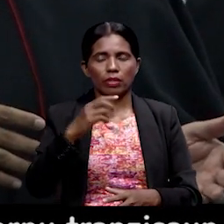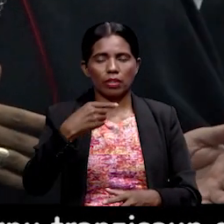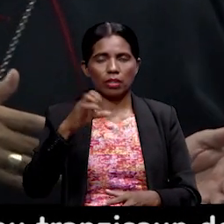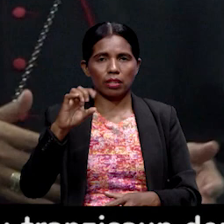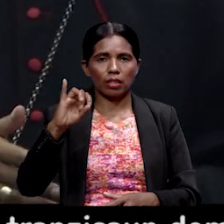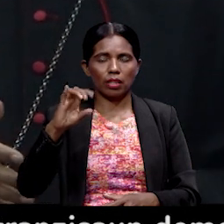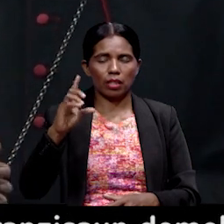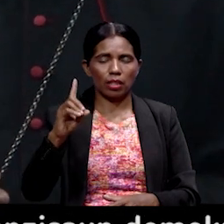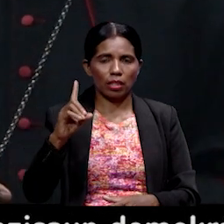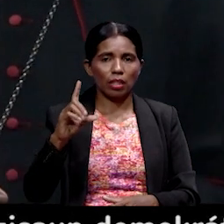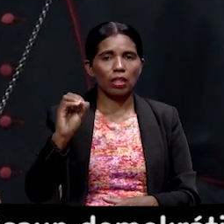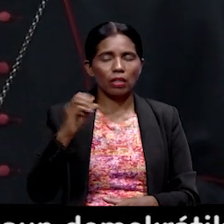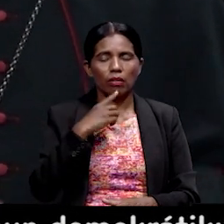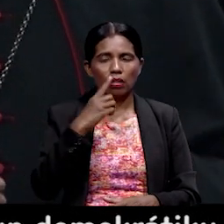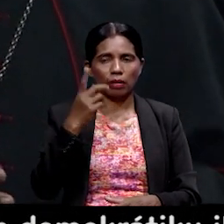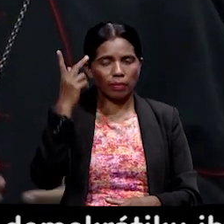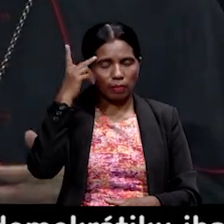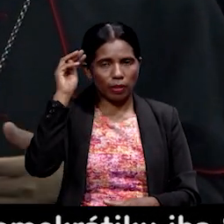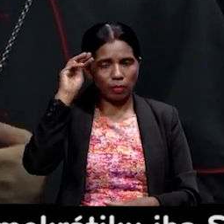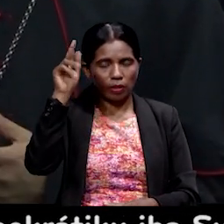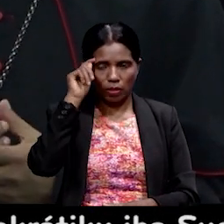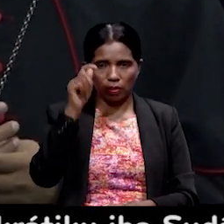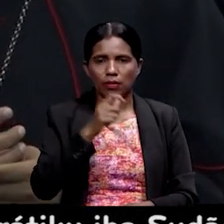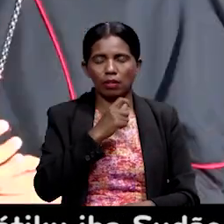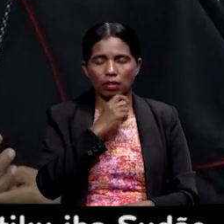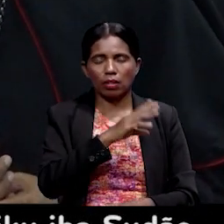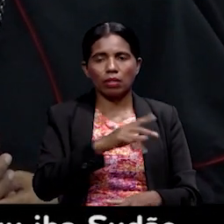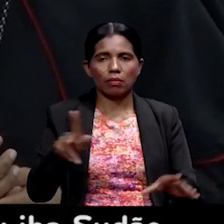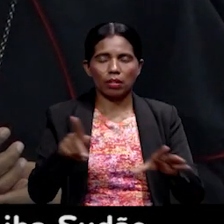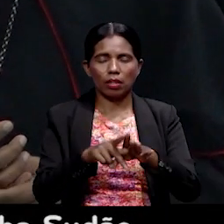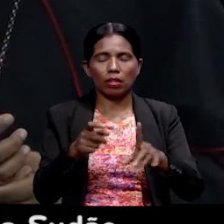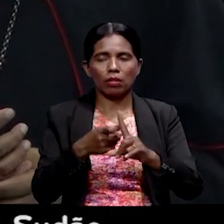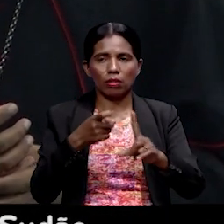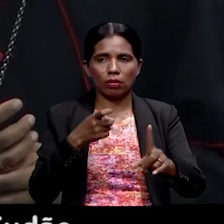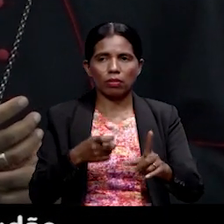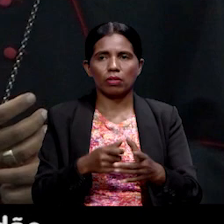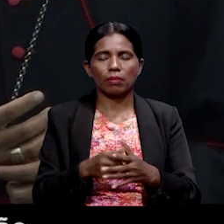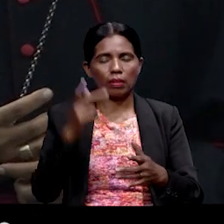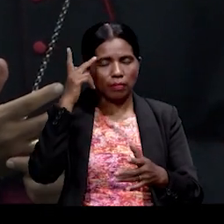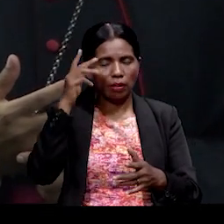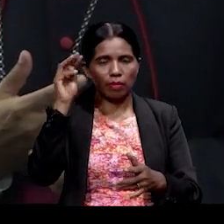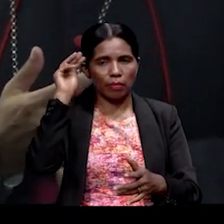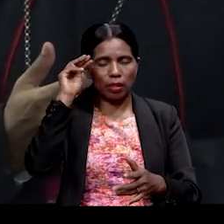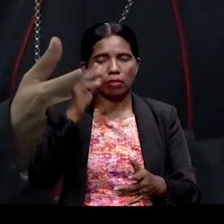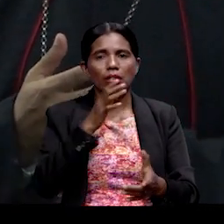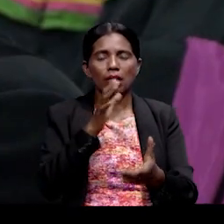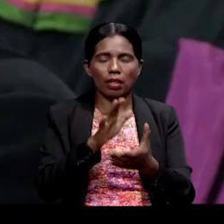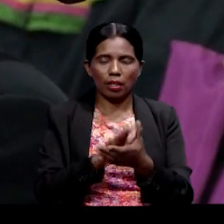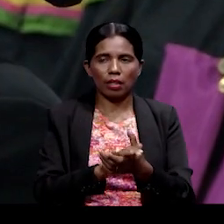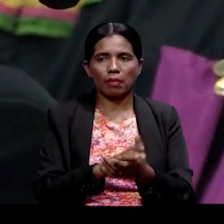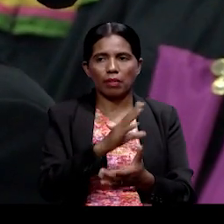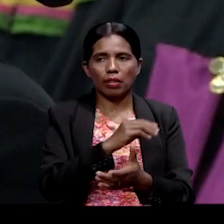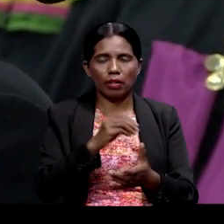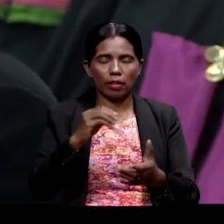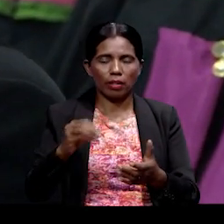Silva SDB no primeiro ministro Taur Matanruak no participa husi esposa primeiro ministro Isabel Ferreira